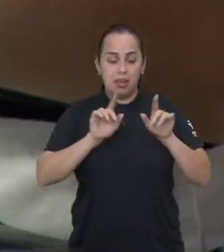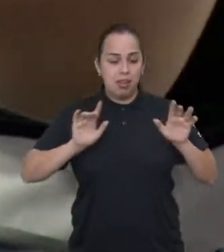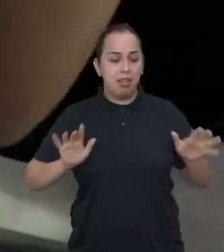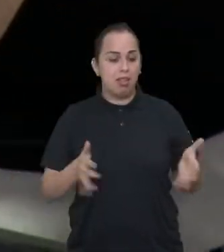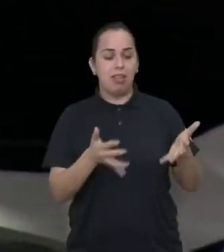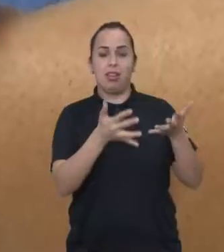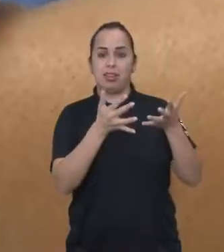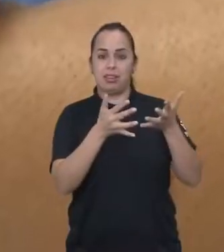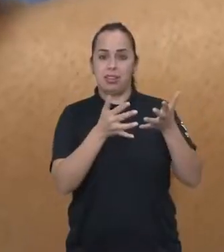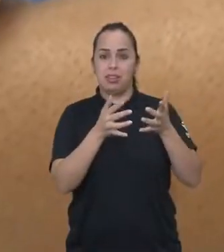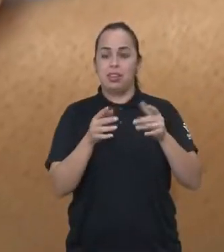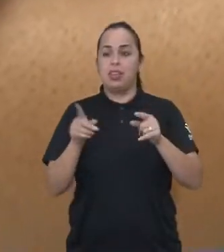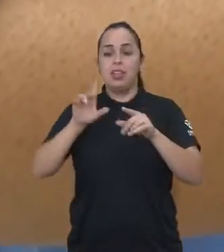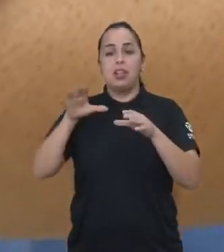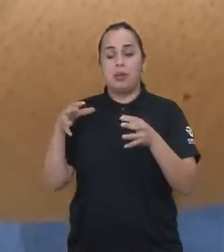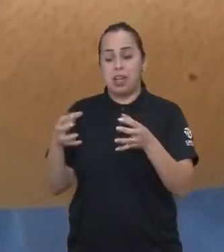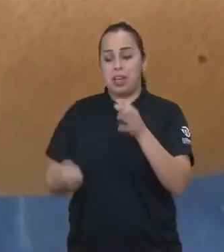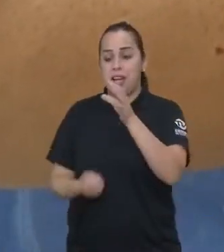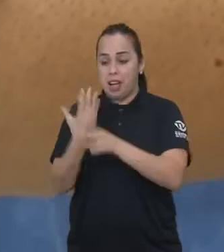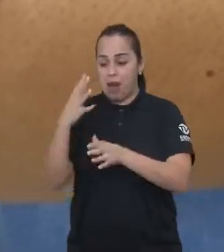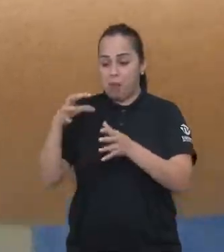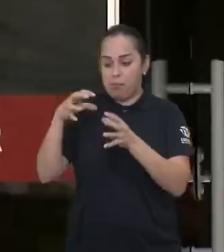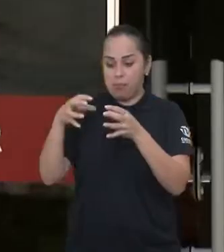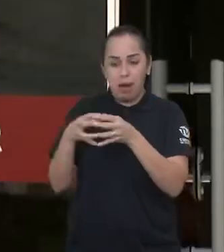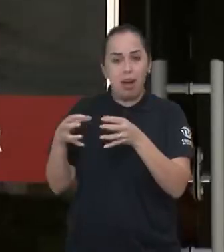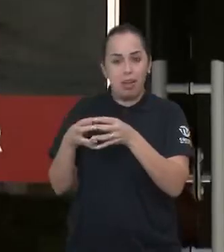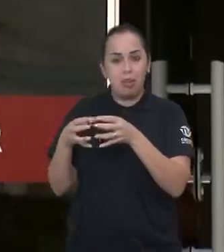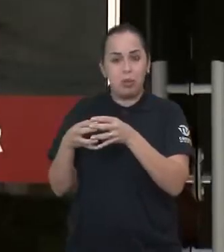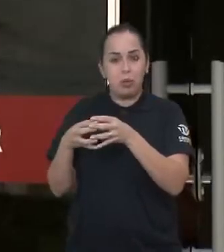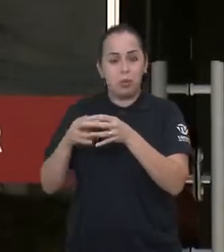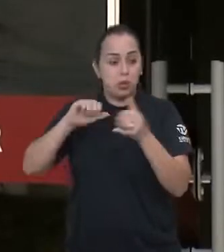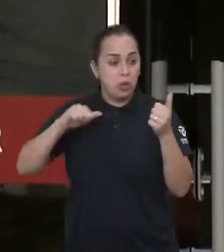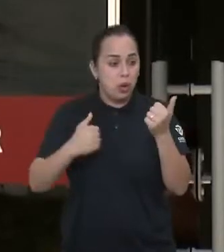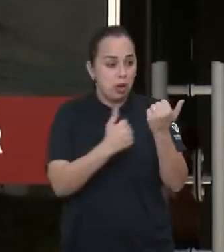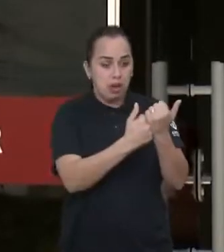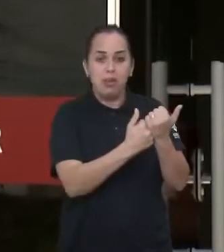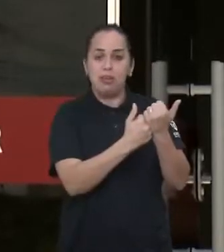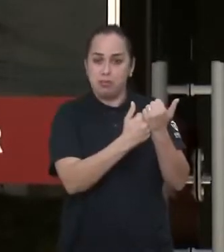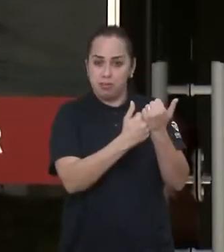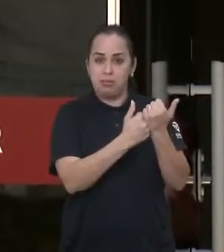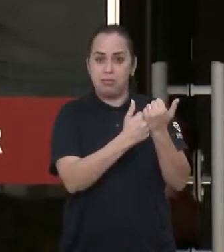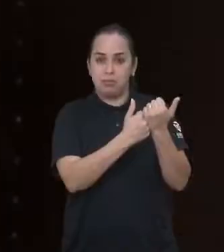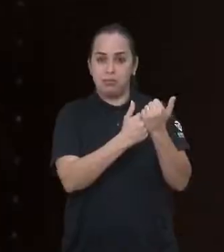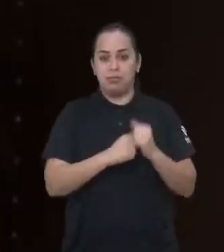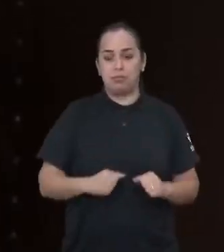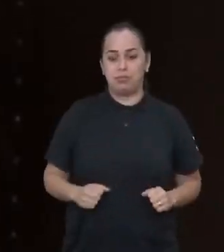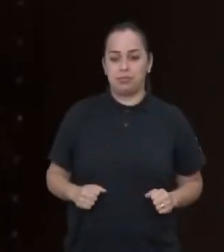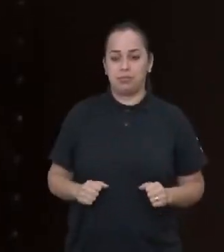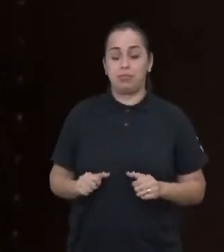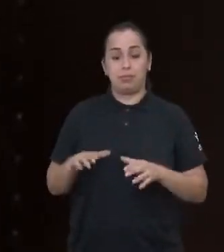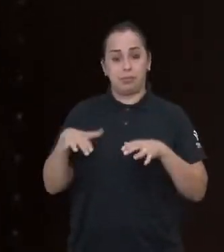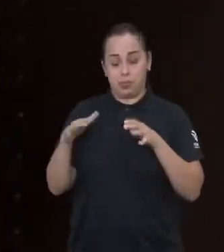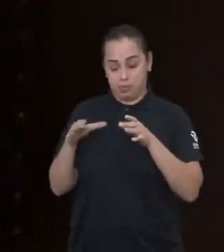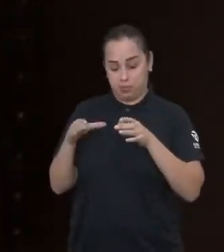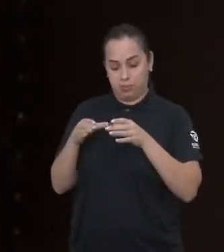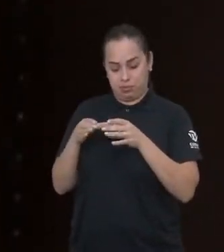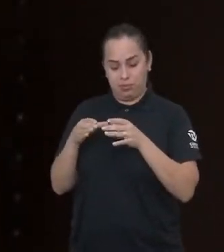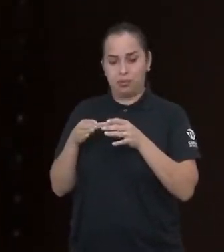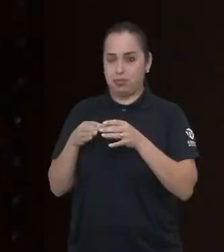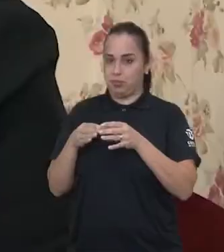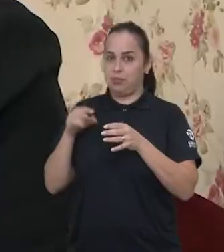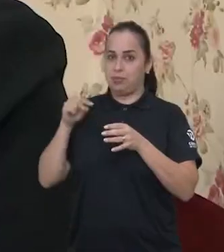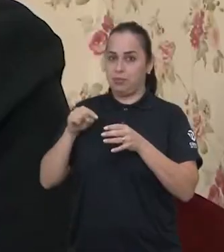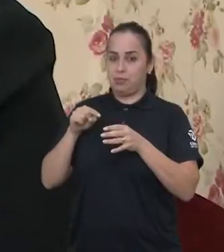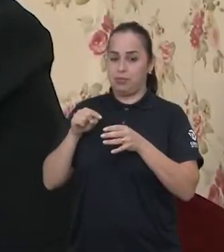viva também deve estimular o município aprimorar uma rede de apoio e proteção integrada para dar suporte a